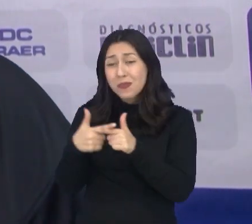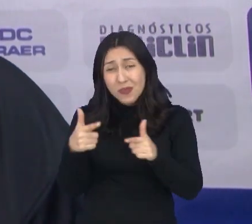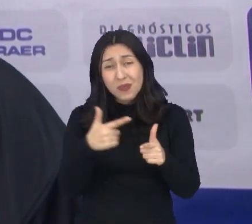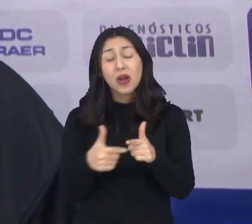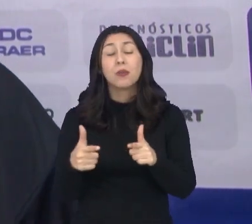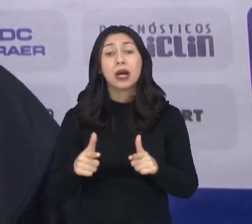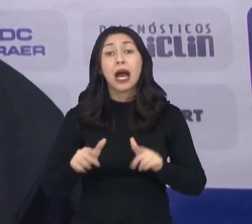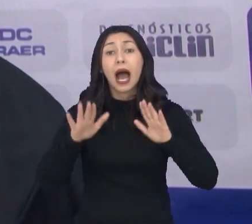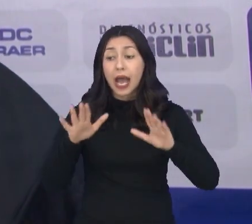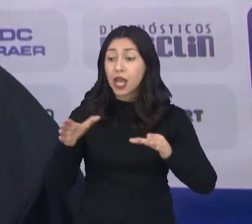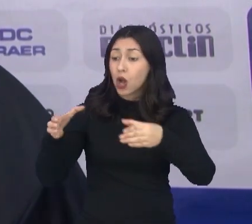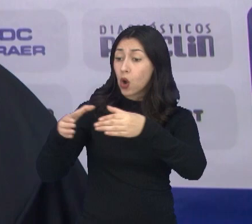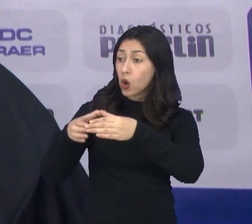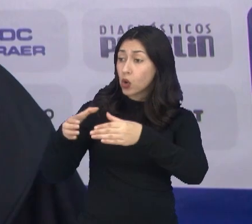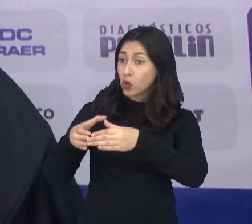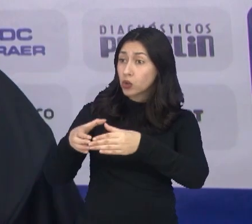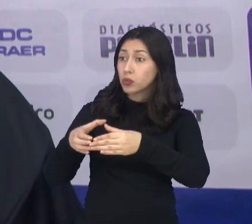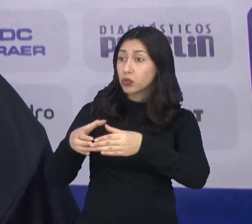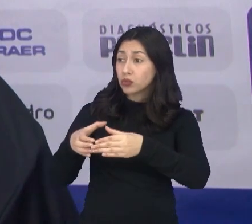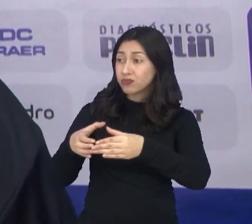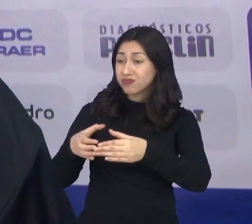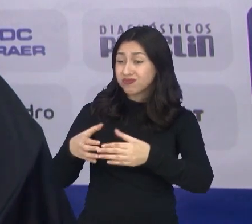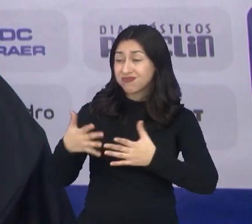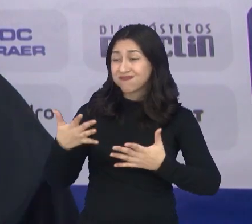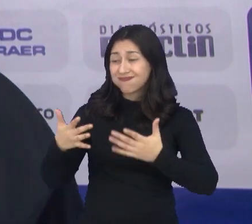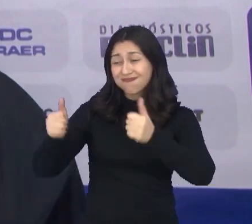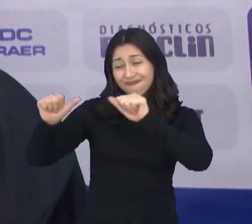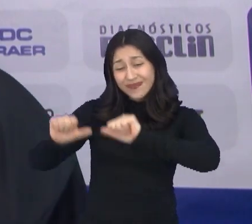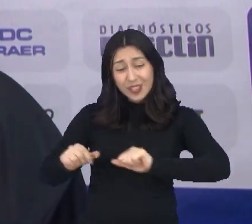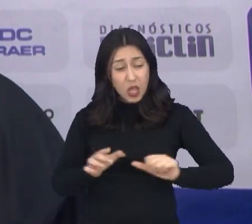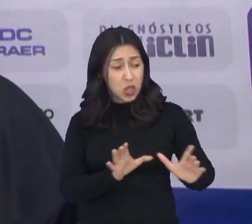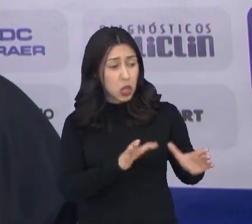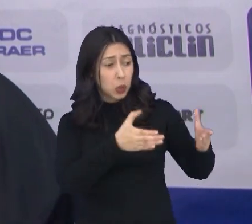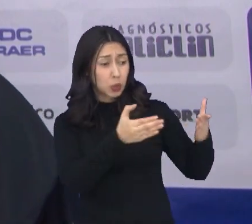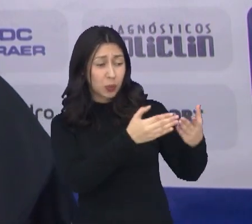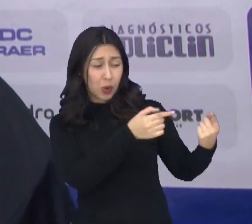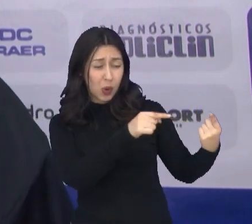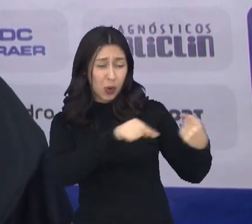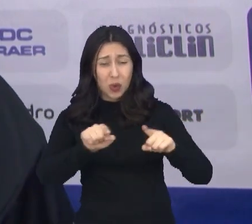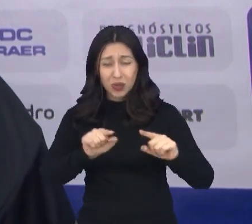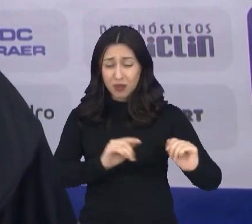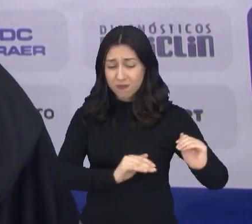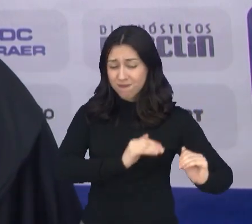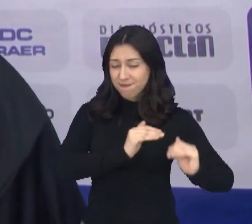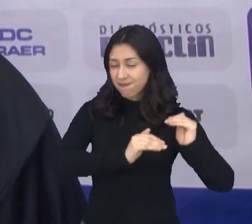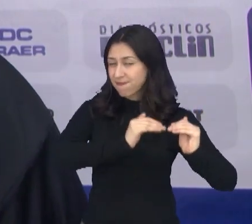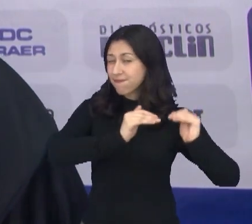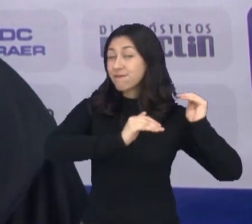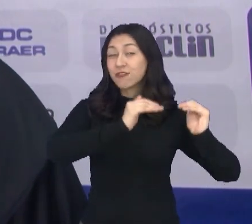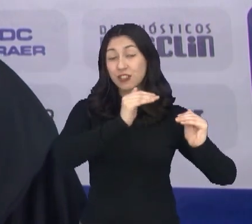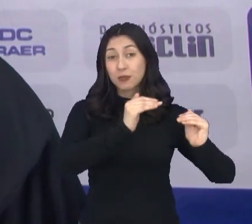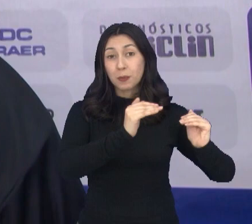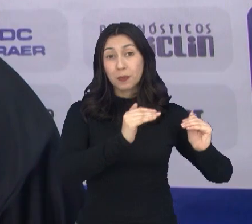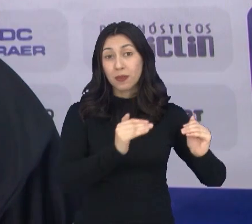E eles começam a ganhar mais volume, mais força, e que foi o que aconteceu no último set. A gente não conseguia fazer e eles começaram